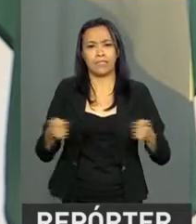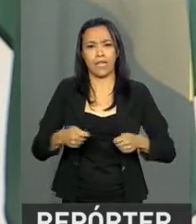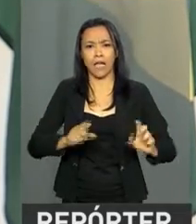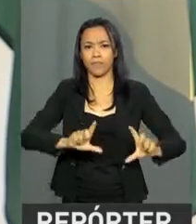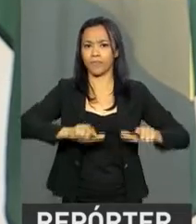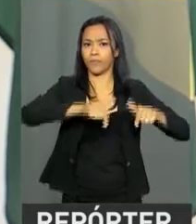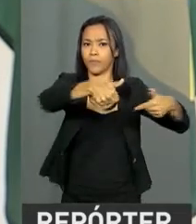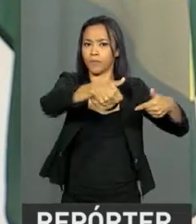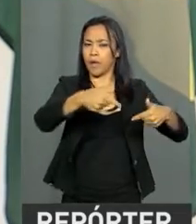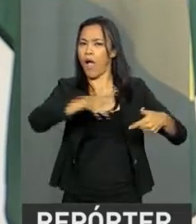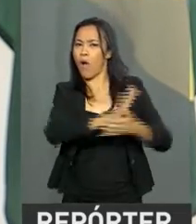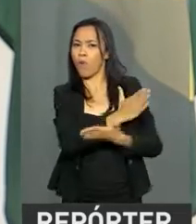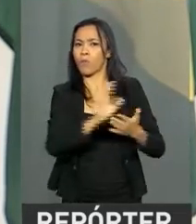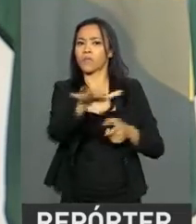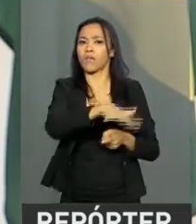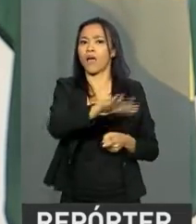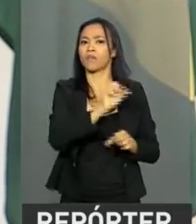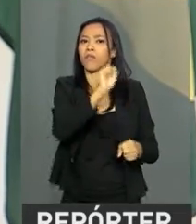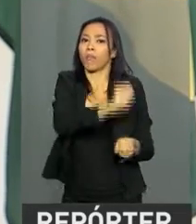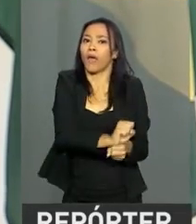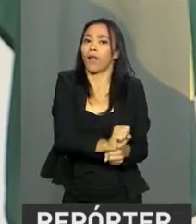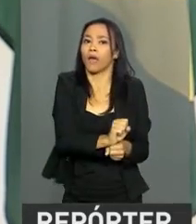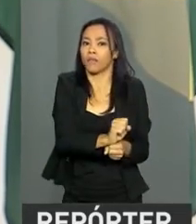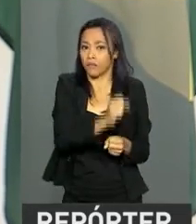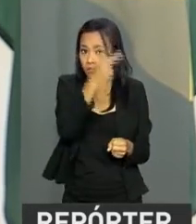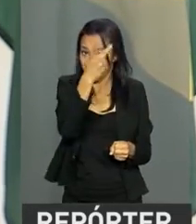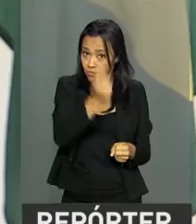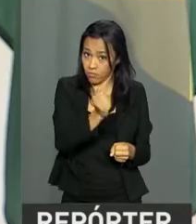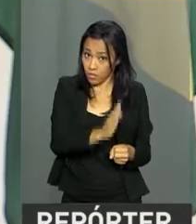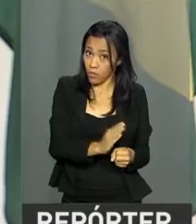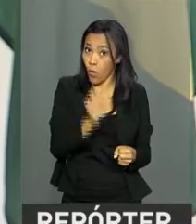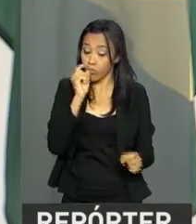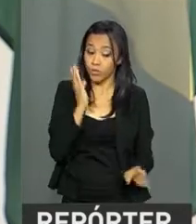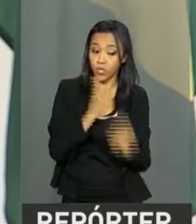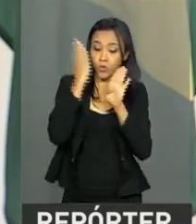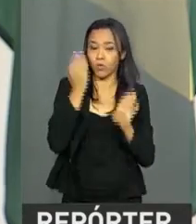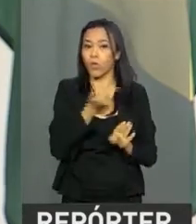que estão mais ou menos paradas ou redescobrir certas áreas que não estão sendo atendidas.